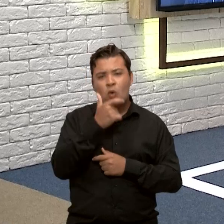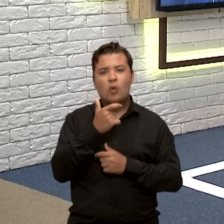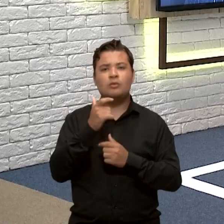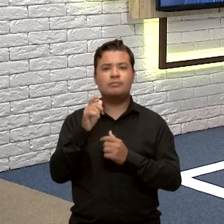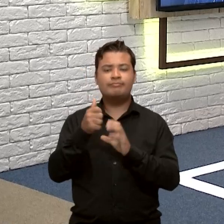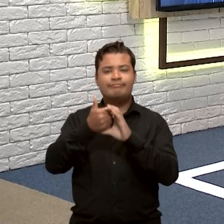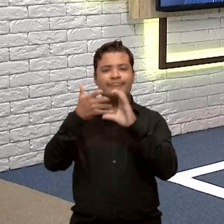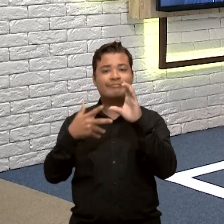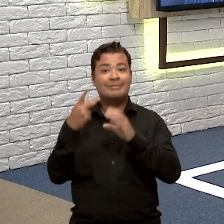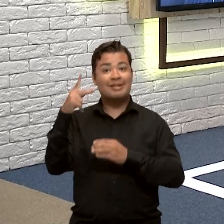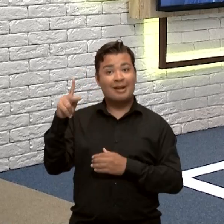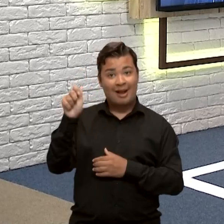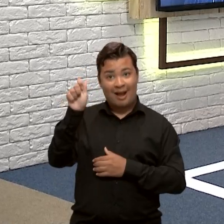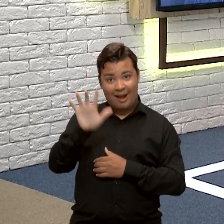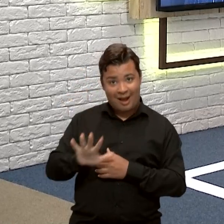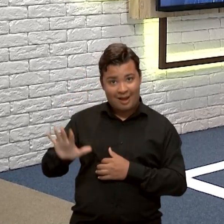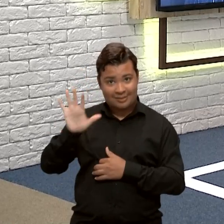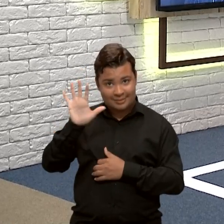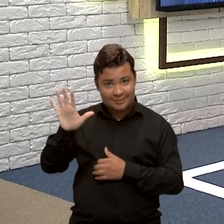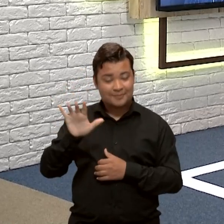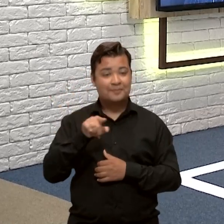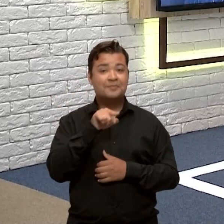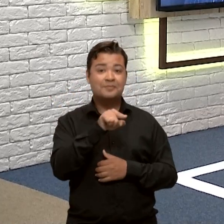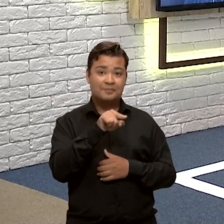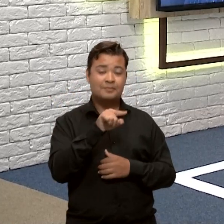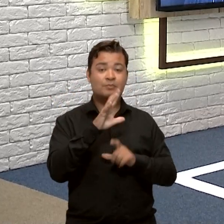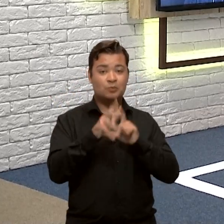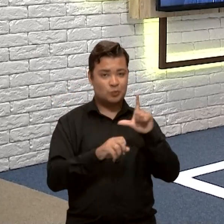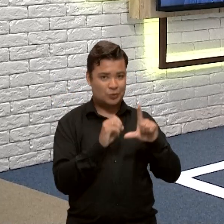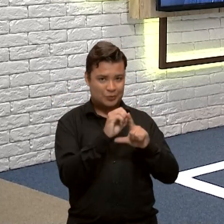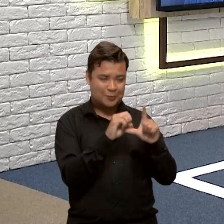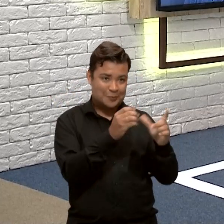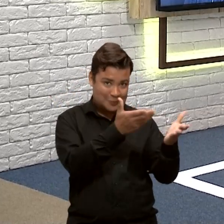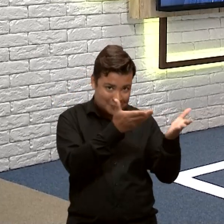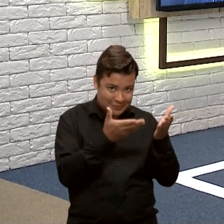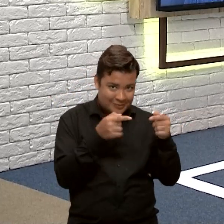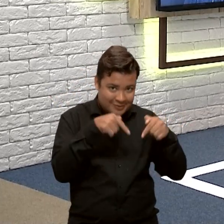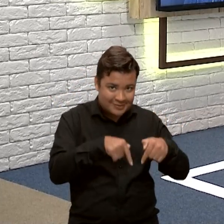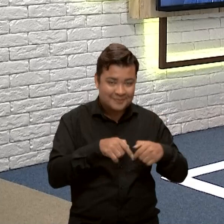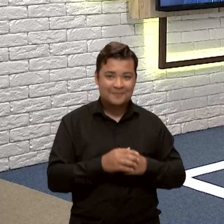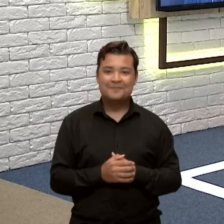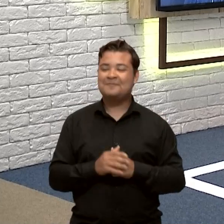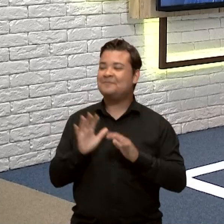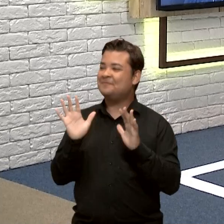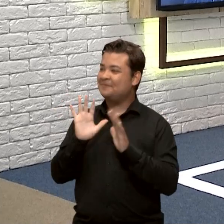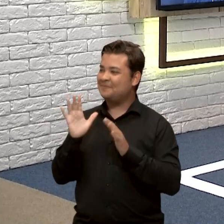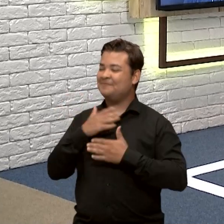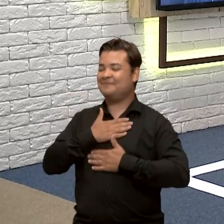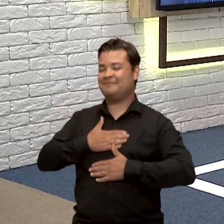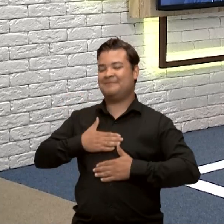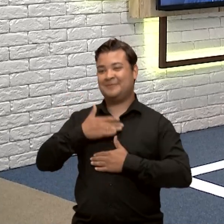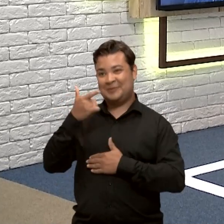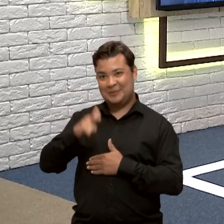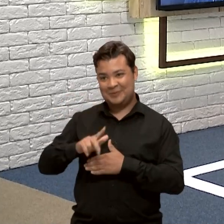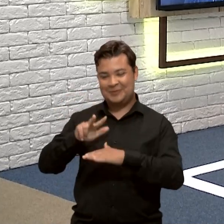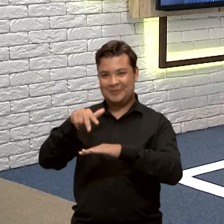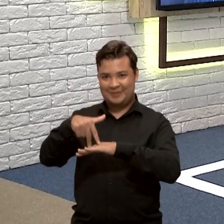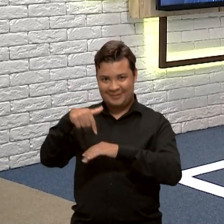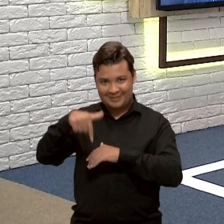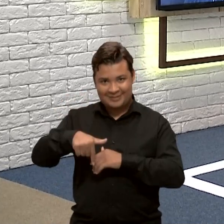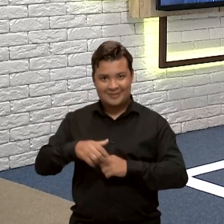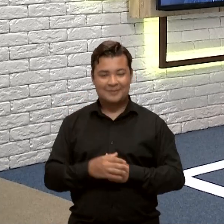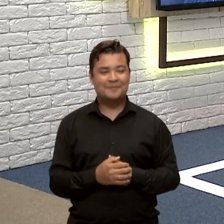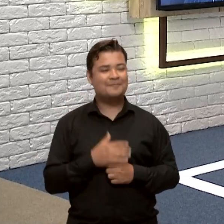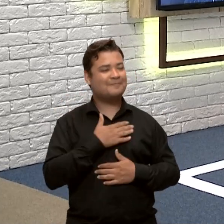Seja bem-vindo aqui mais uma vez ao programa Mundo UFG. Olá, boa tarde. É um prazer estar aqui com vocês de novo. O prazer é